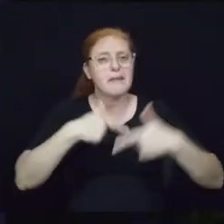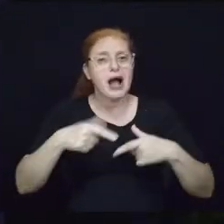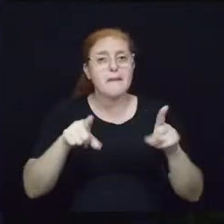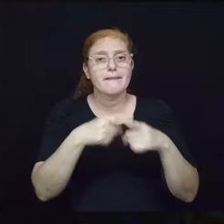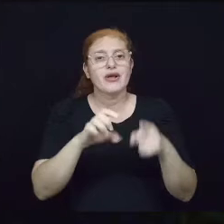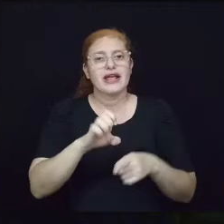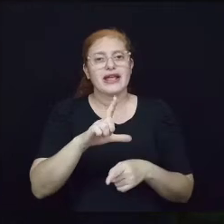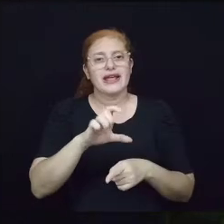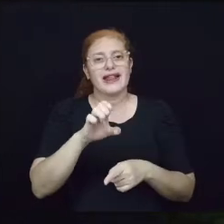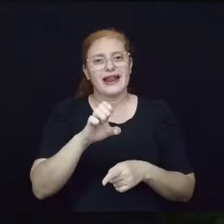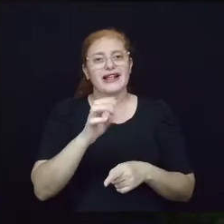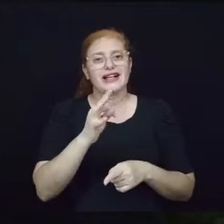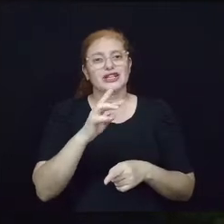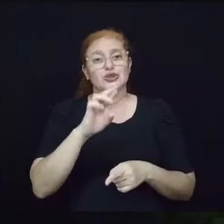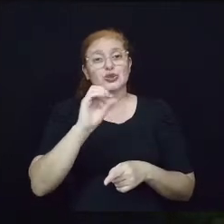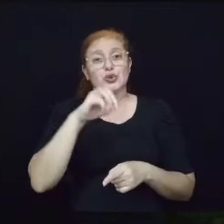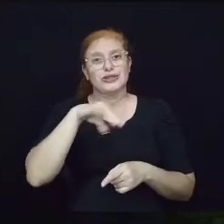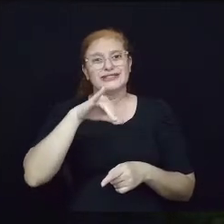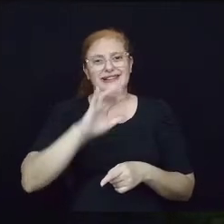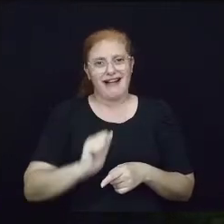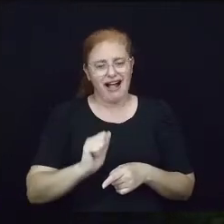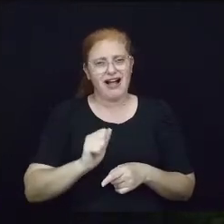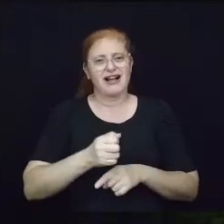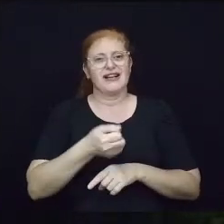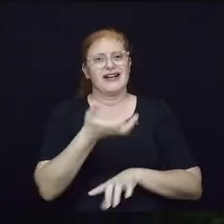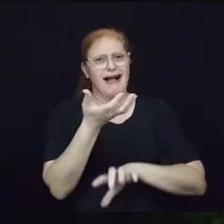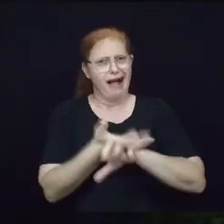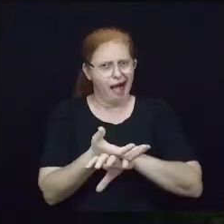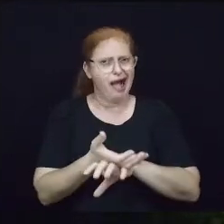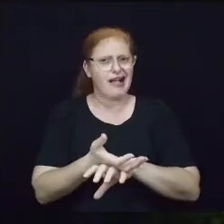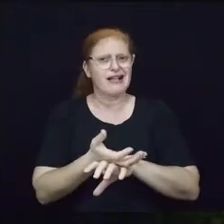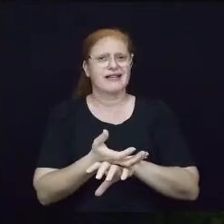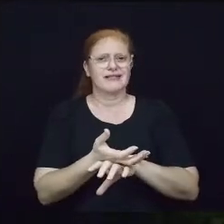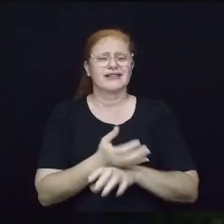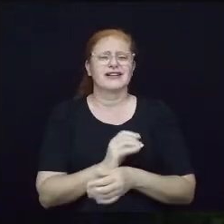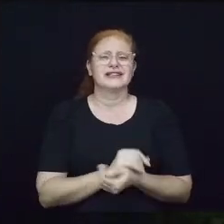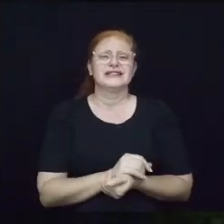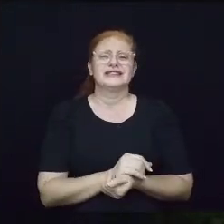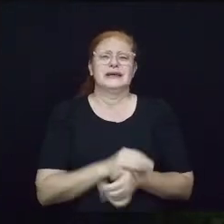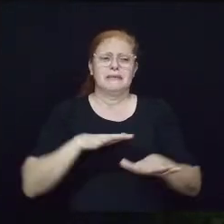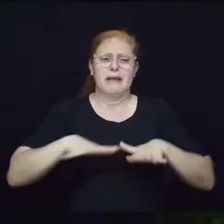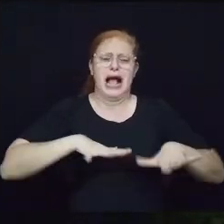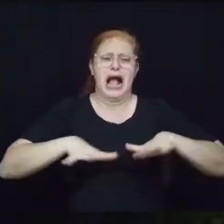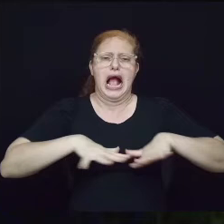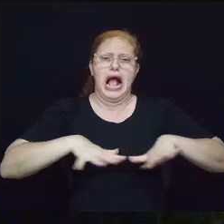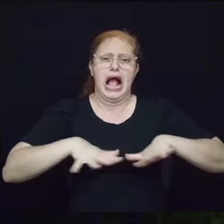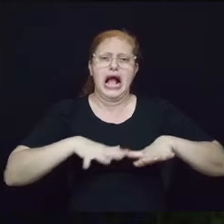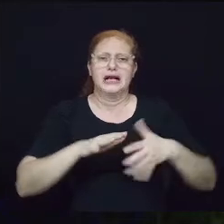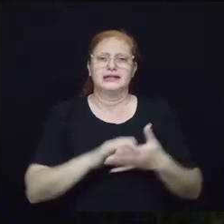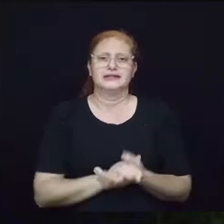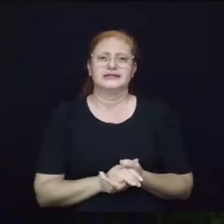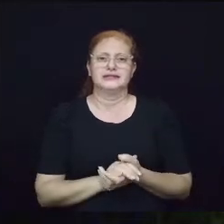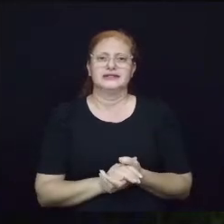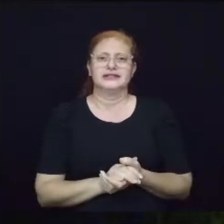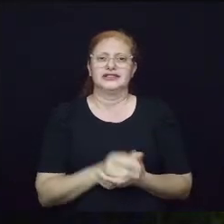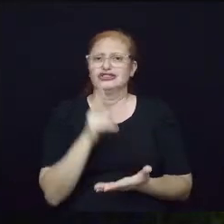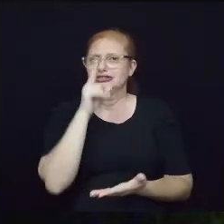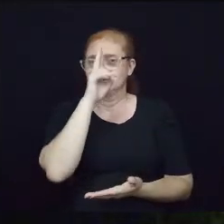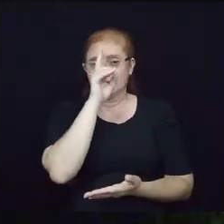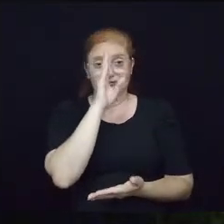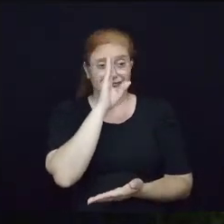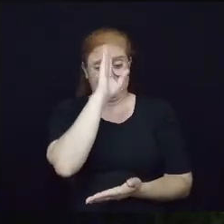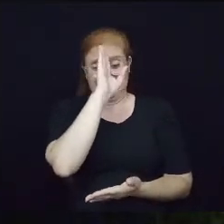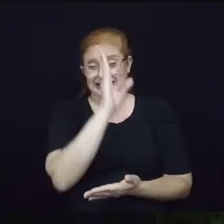música eletrônica de raiz, assim, um bate-estaca, né, na definição total da palavra, incessante. São playlists